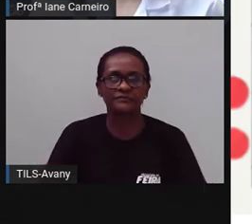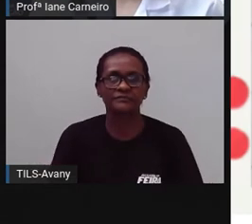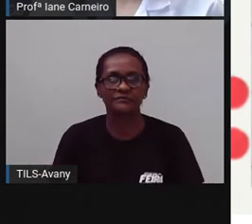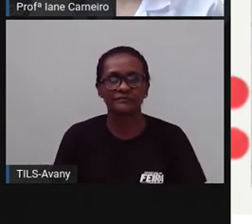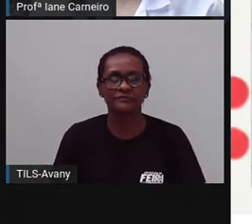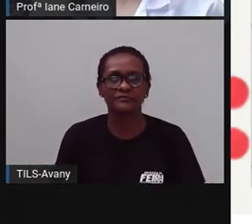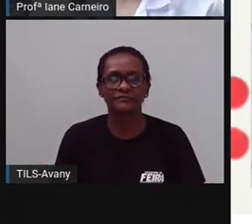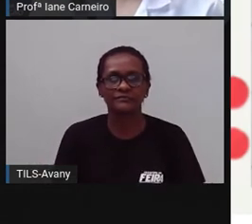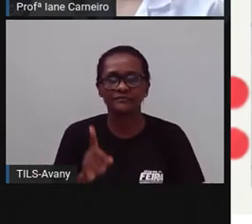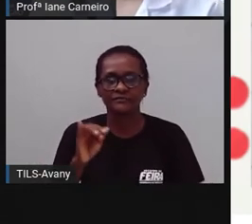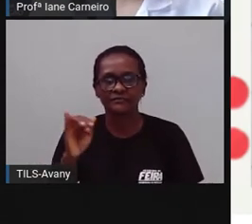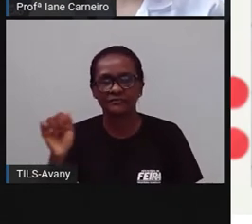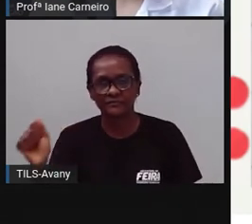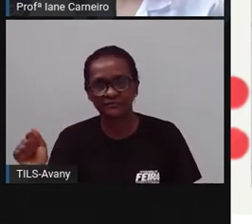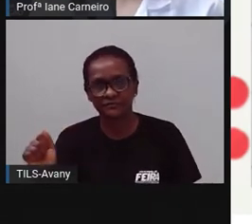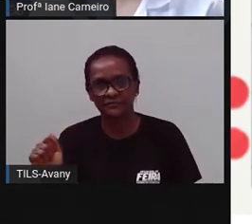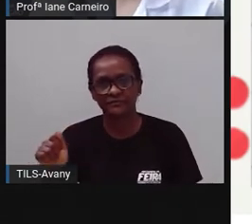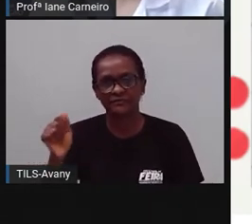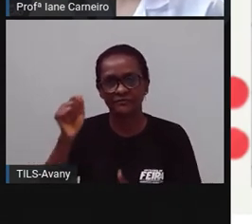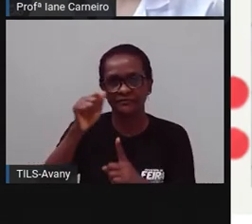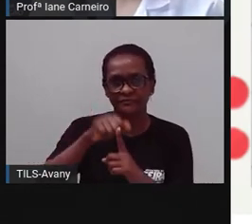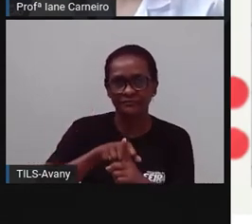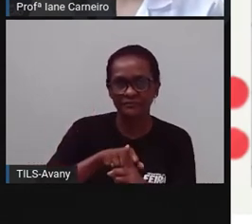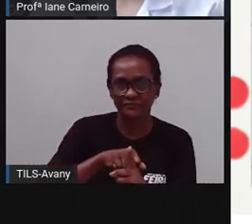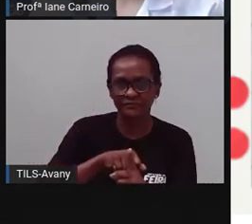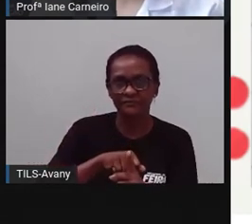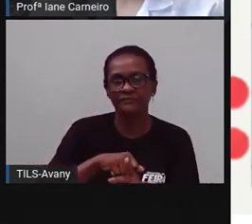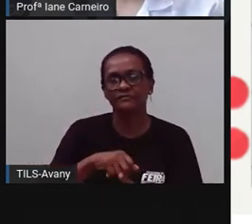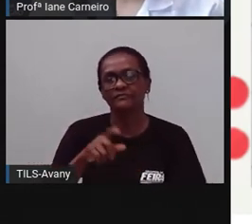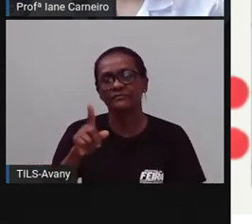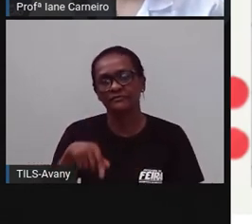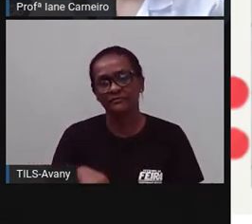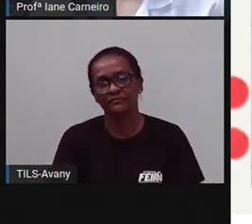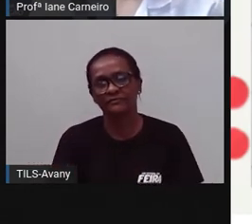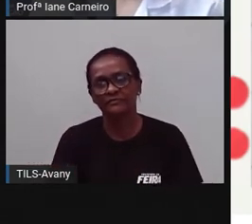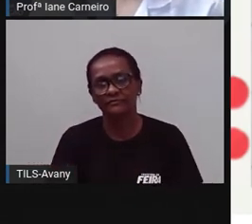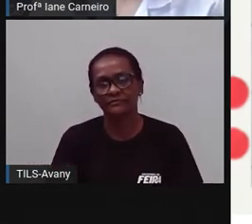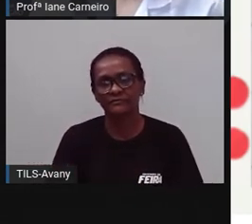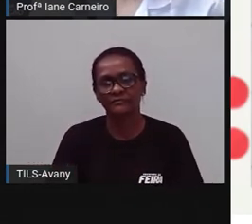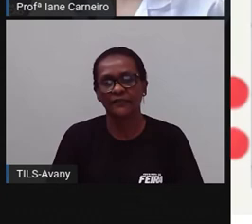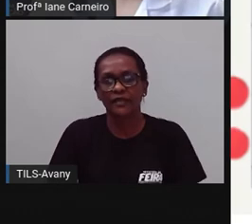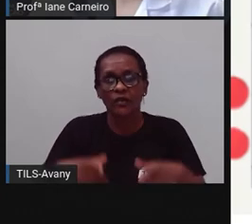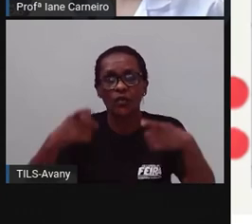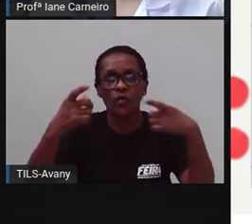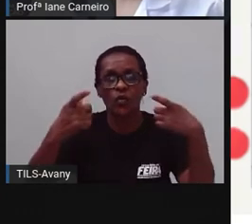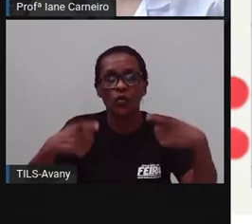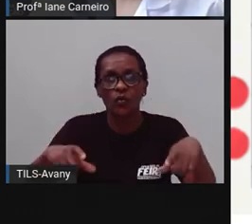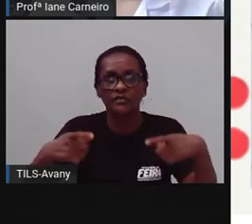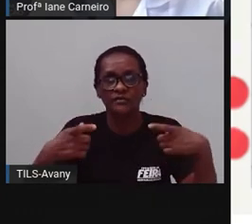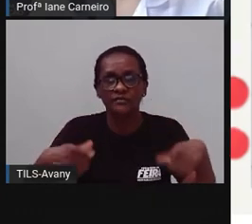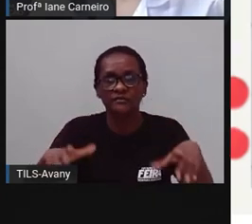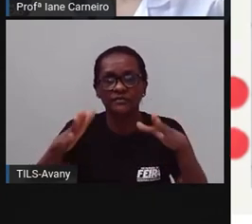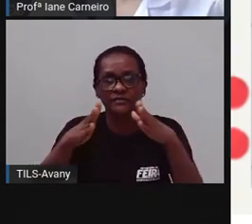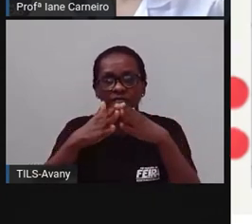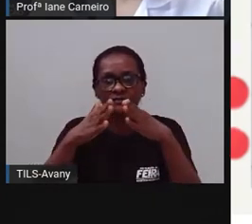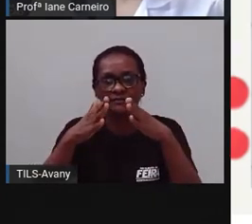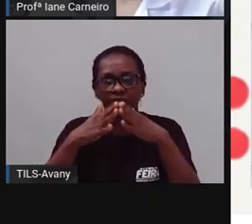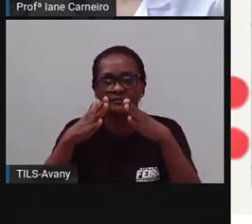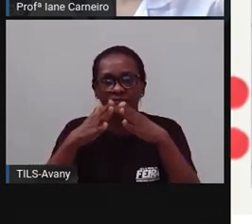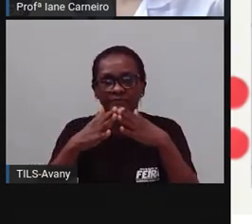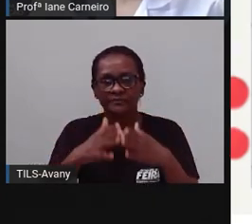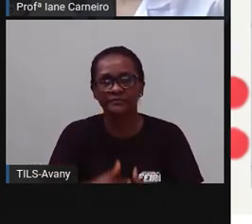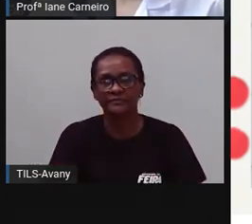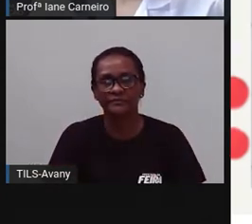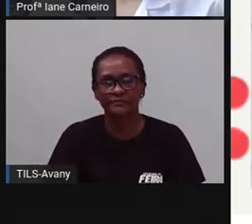anos mas se um dia tal na hora tá na minha casa é na casa de Maria Júlia Mas